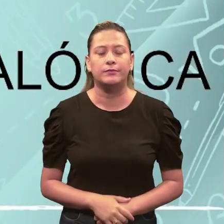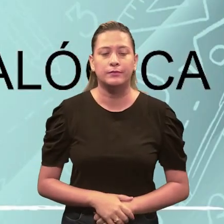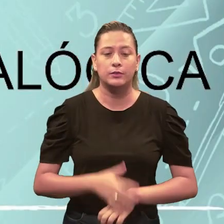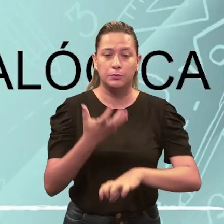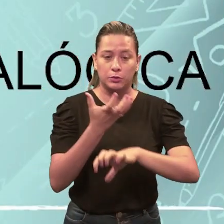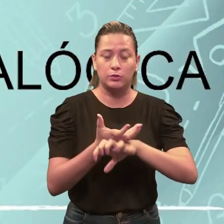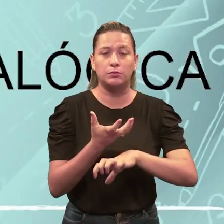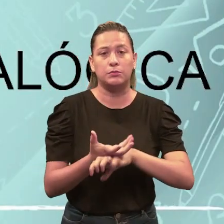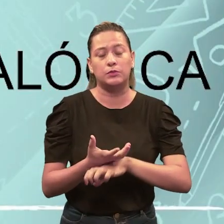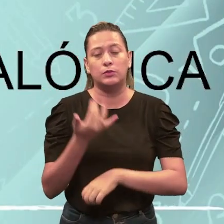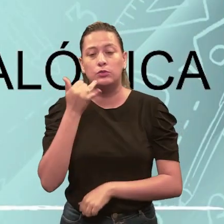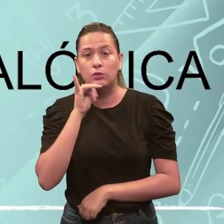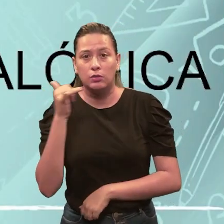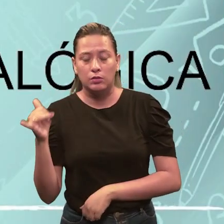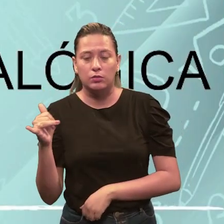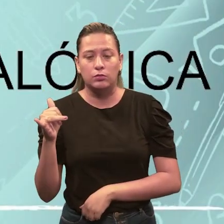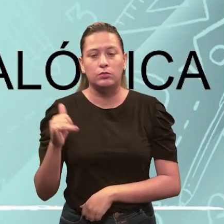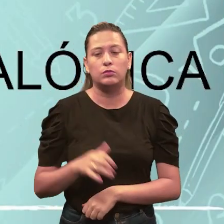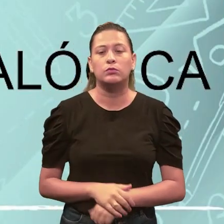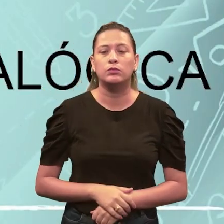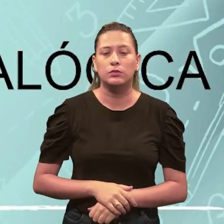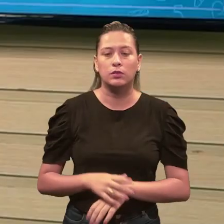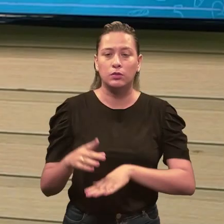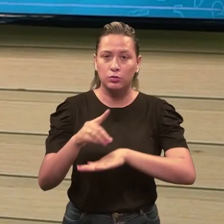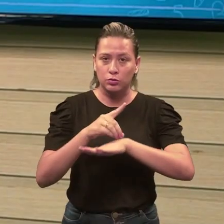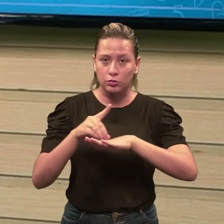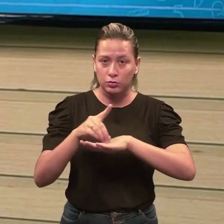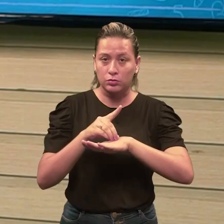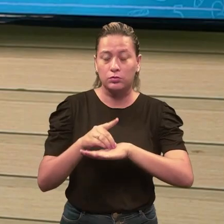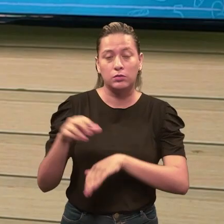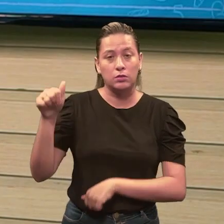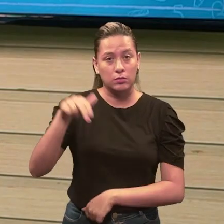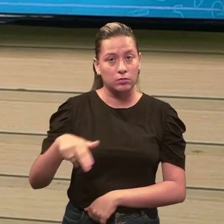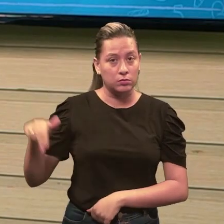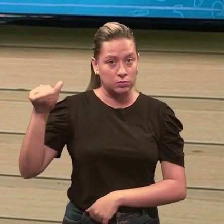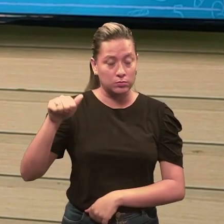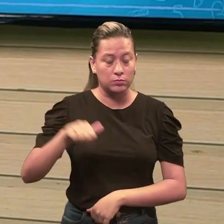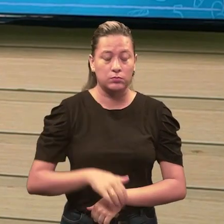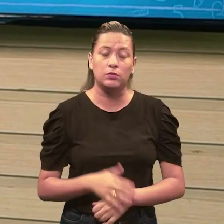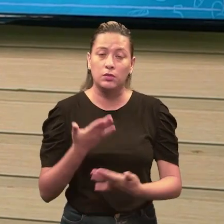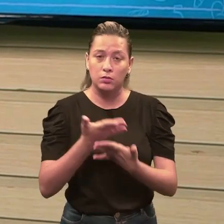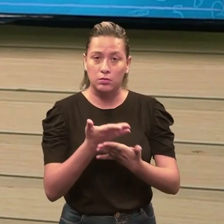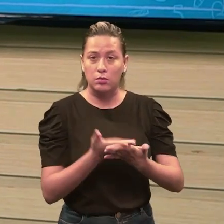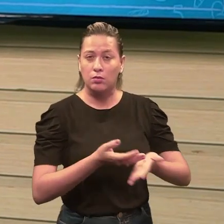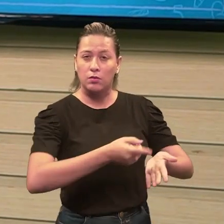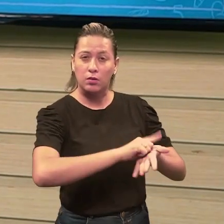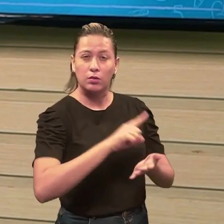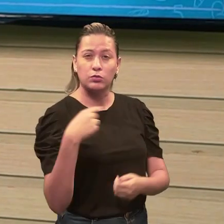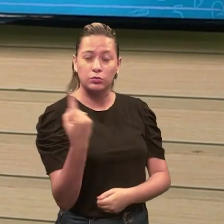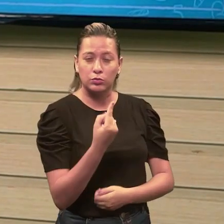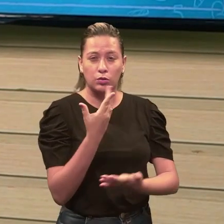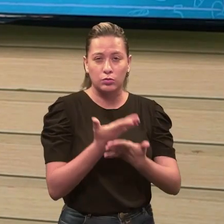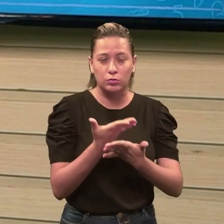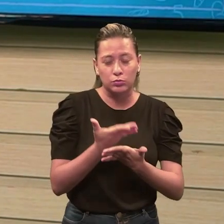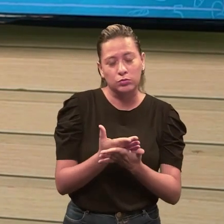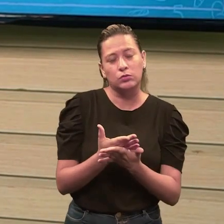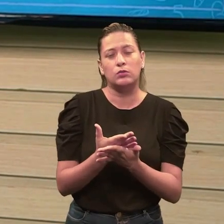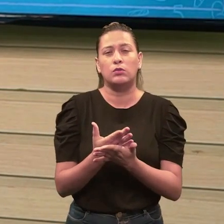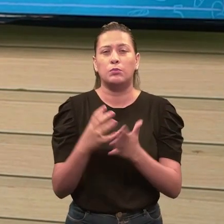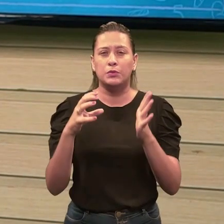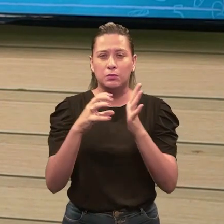disciplina eletrônica, analógica e digital. Então, na aula passada nós falamos sobre simbologias,